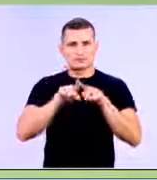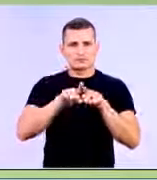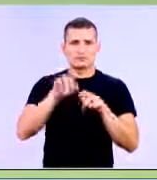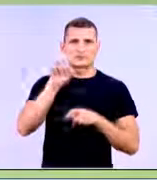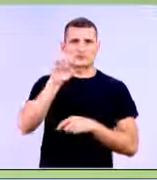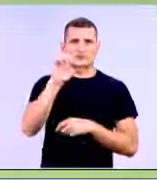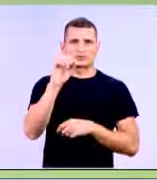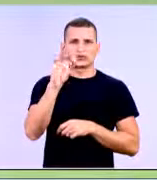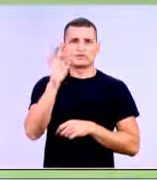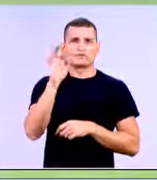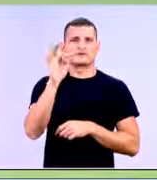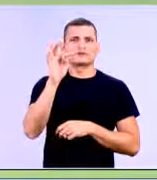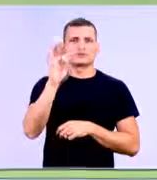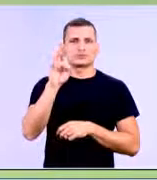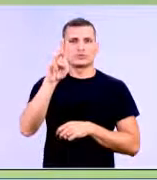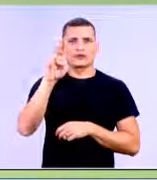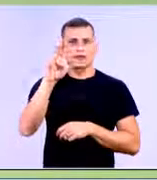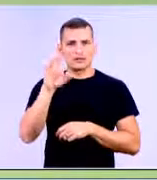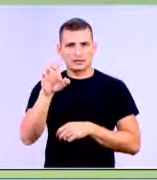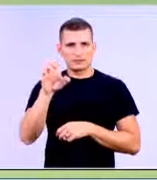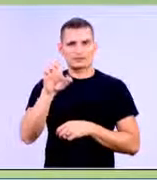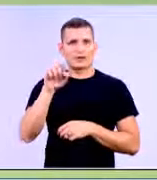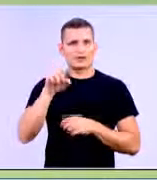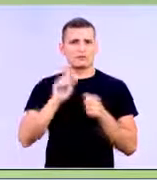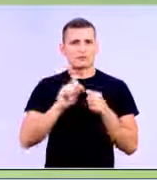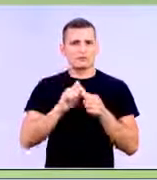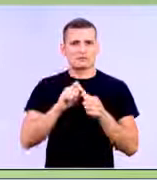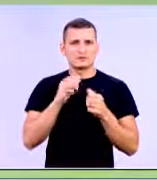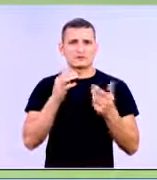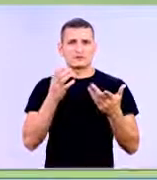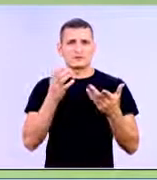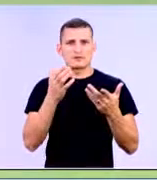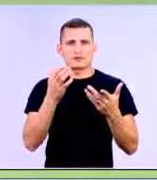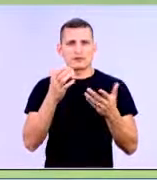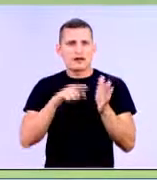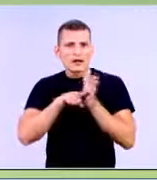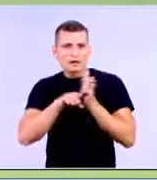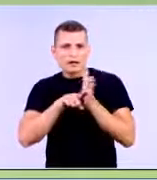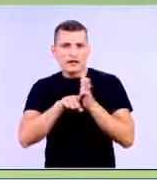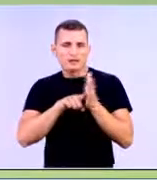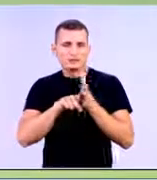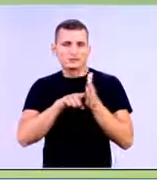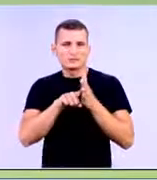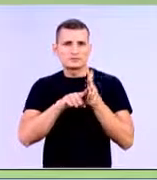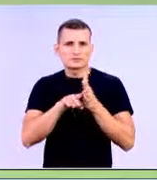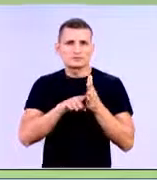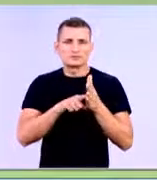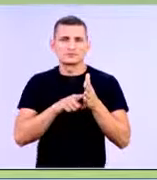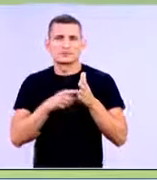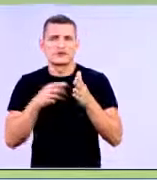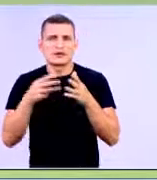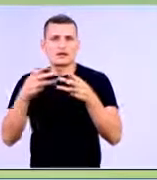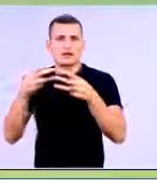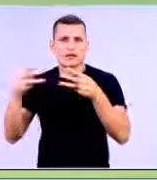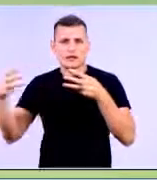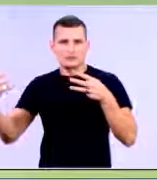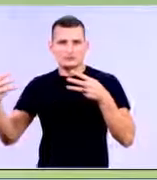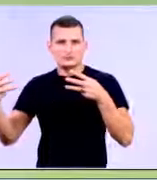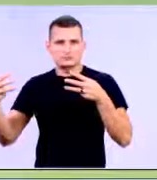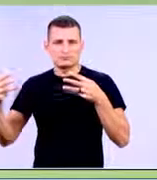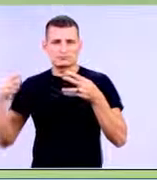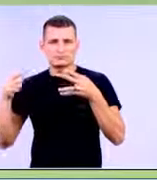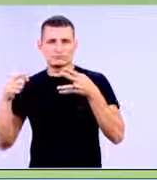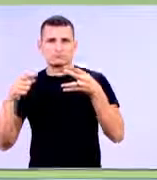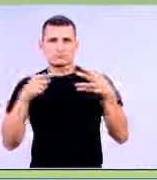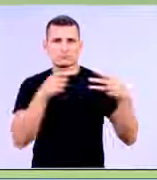quê? De fazer análise da passagem de dados entre a rede privada e a rede